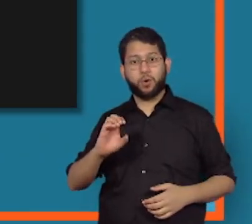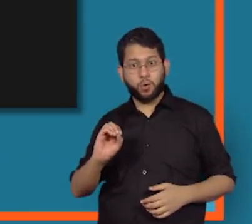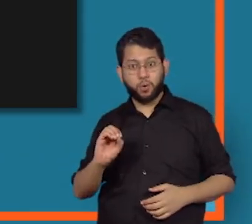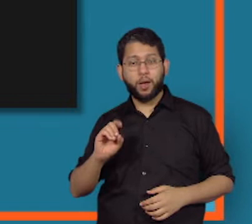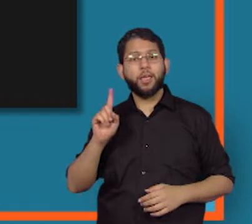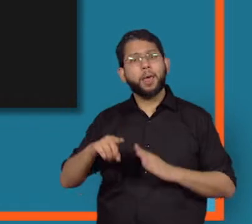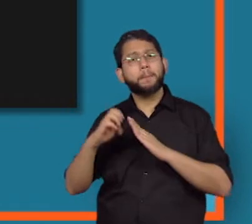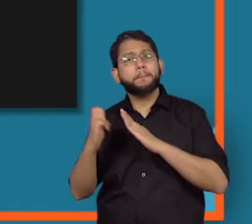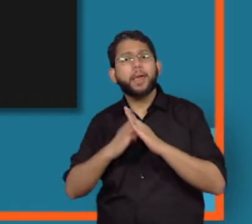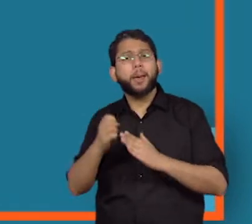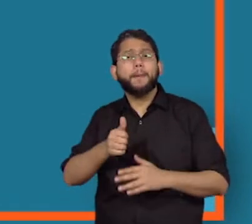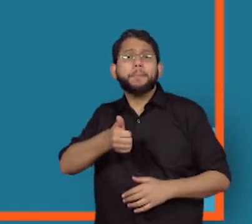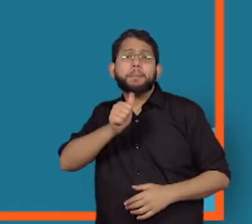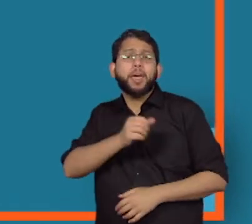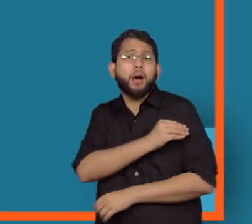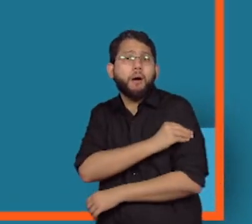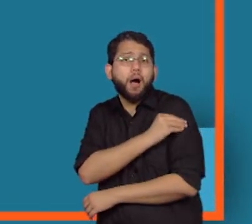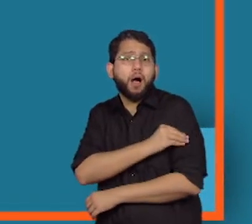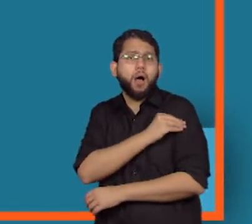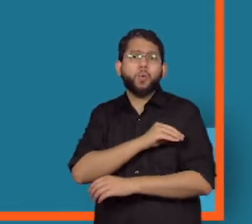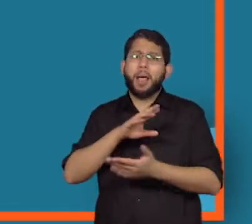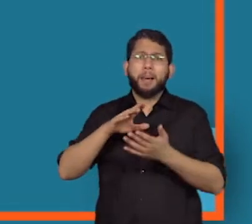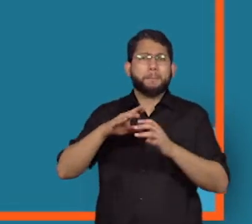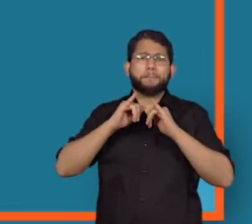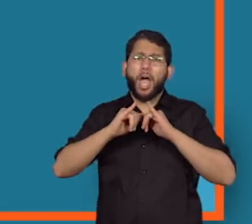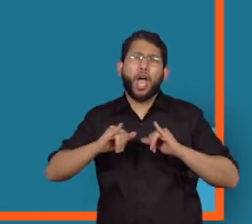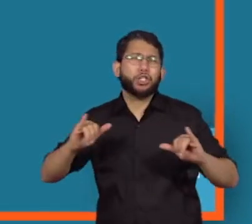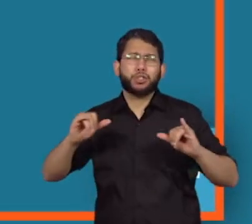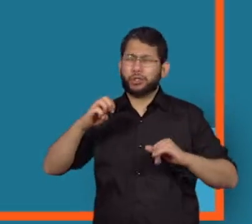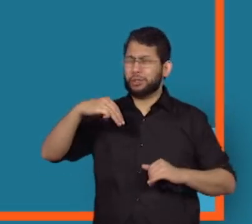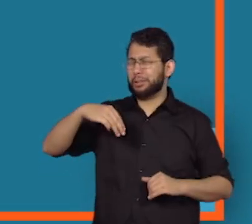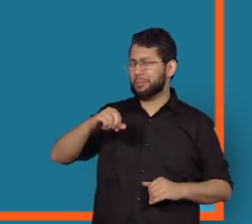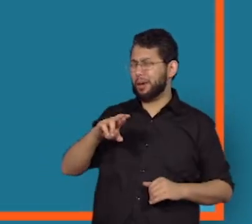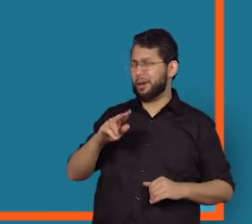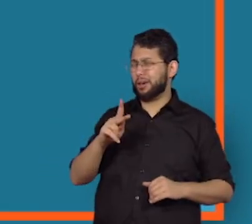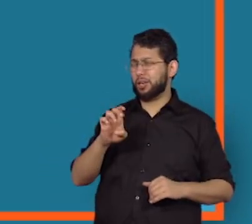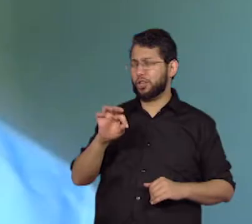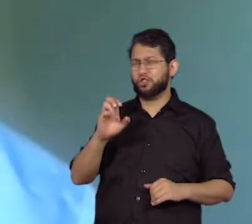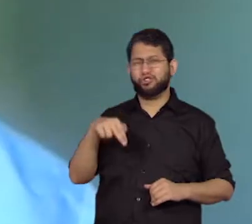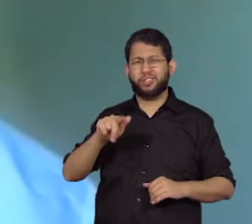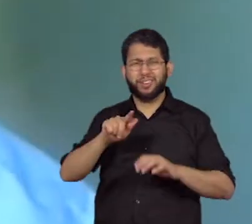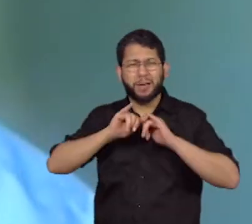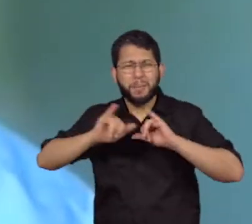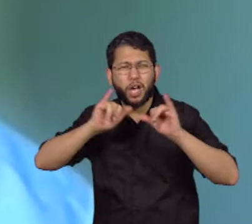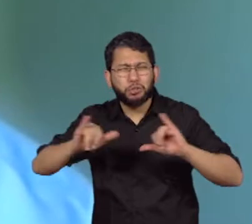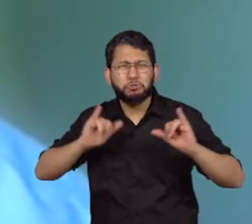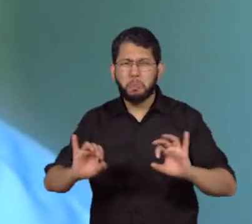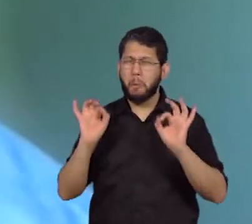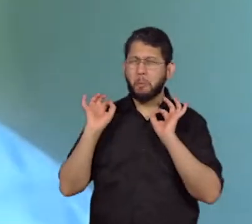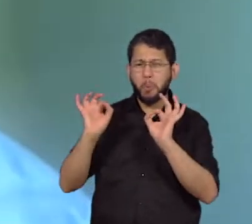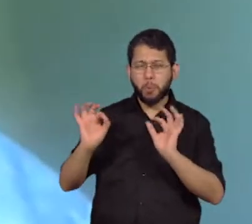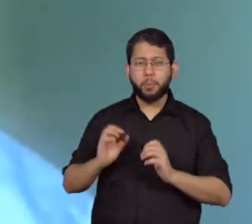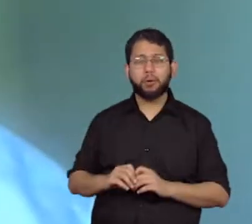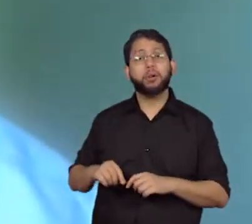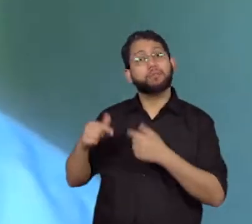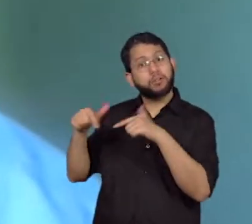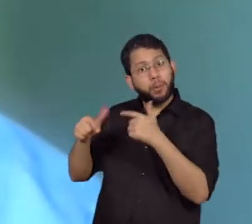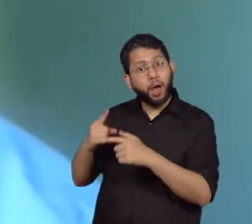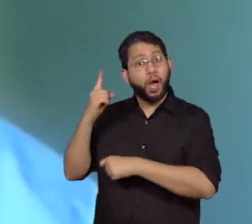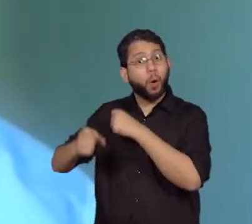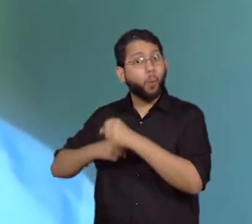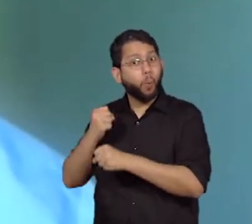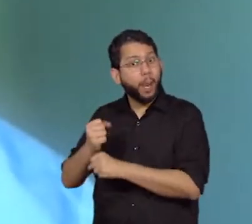uma grande referência em marketing. Em uma fotografia, Havashi está em pé junto a um grupo e abaixo de um logo circular com letreiro Marketing